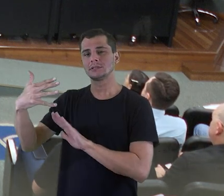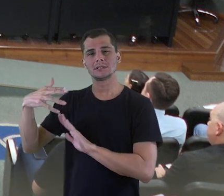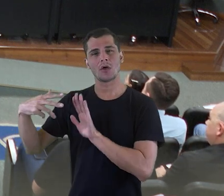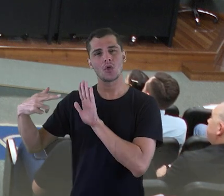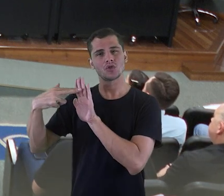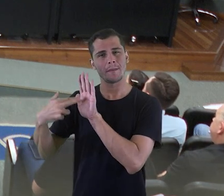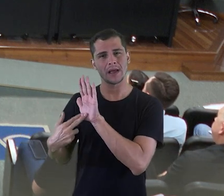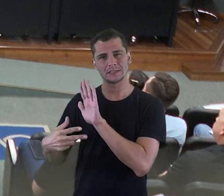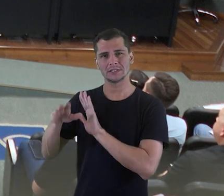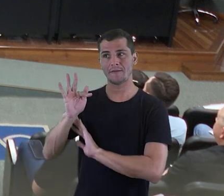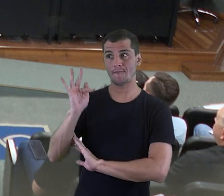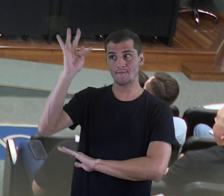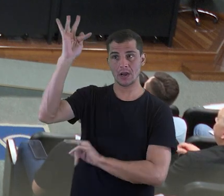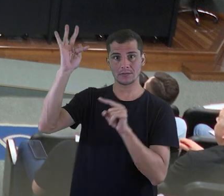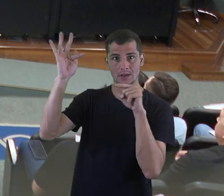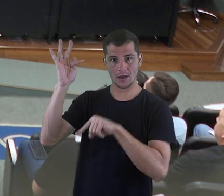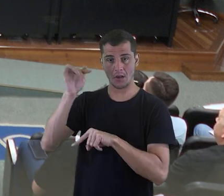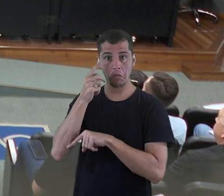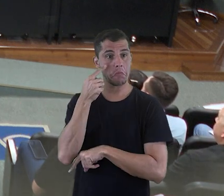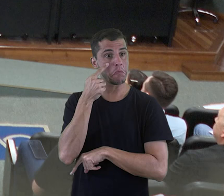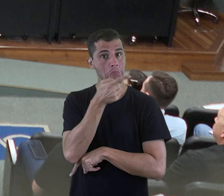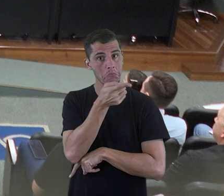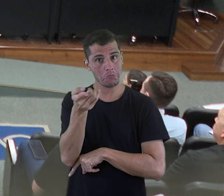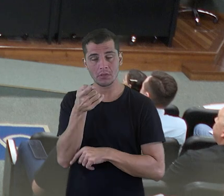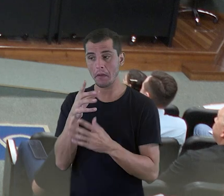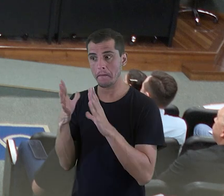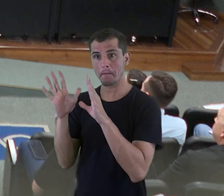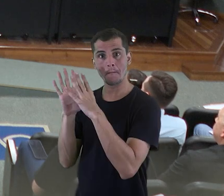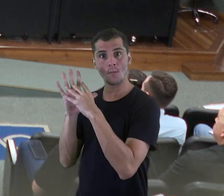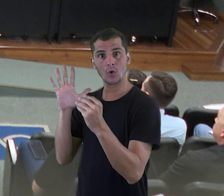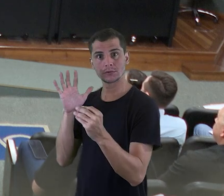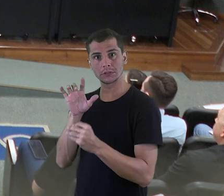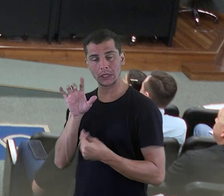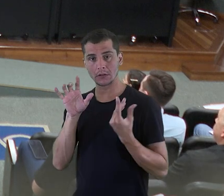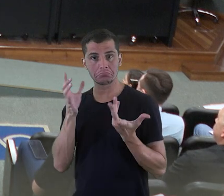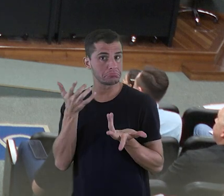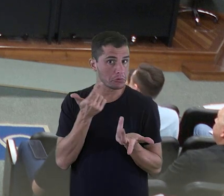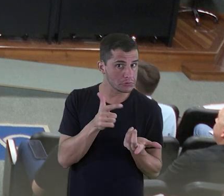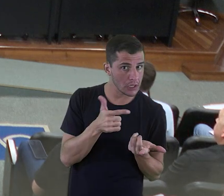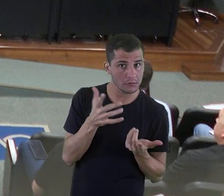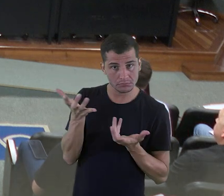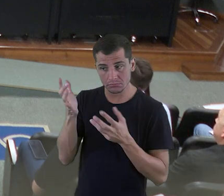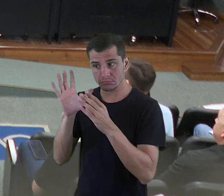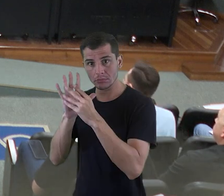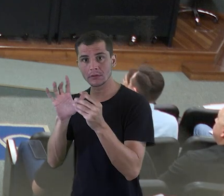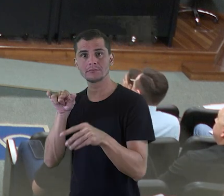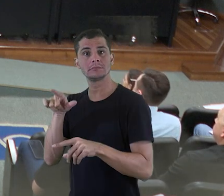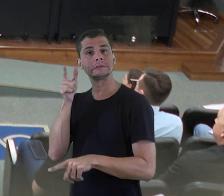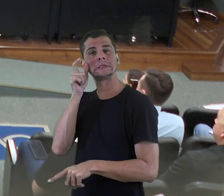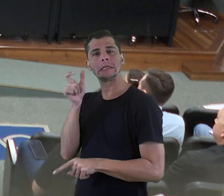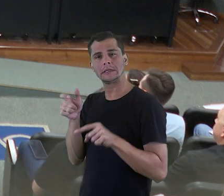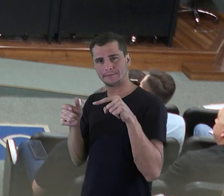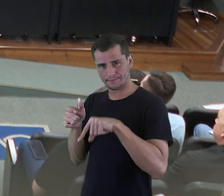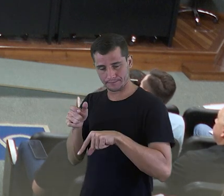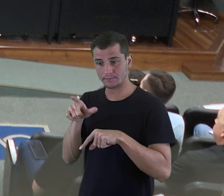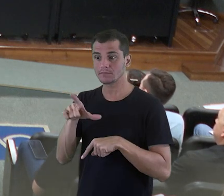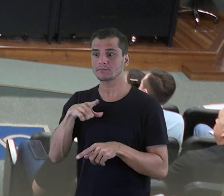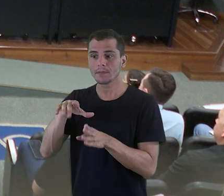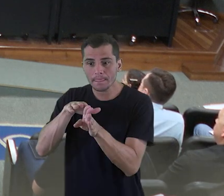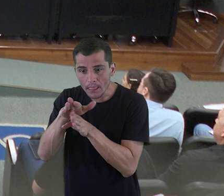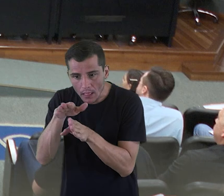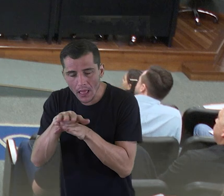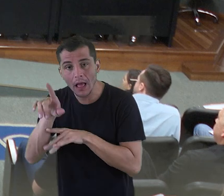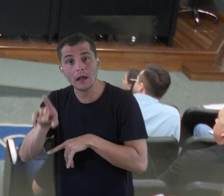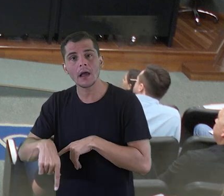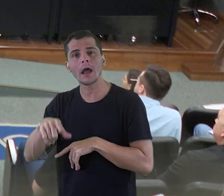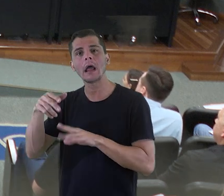Bem interessante. A instrução normativa não permite que seja encarregado ninguém da área de TI. Por que que não permite? Isso é bem